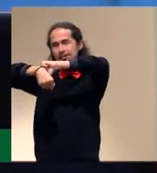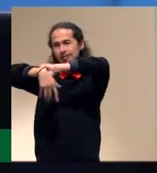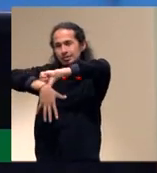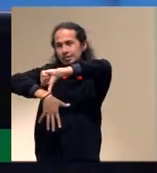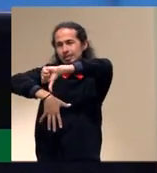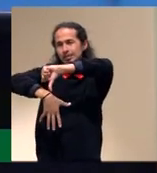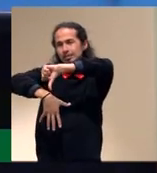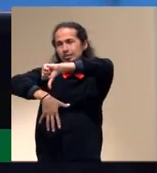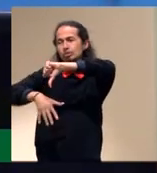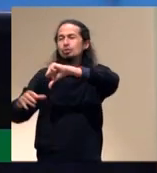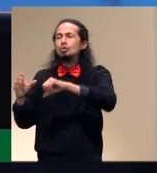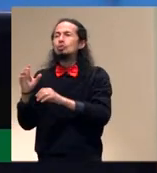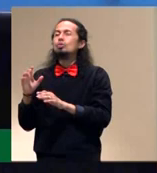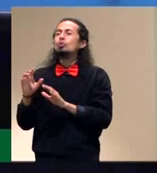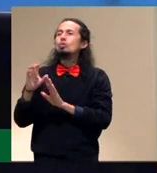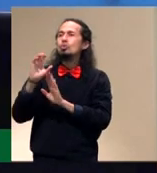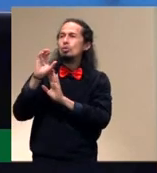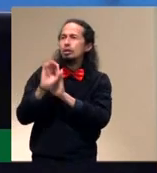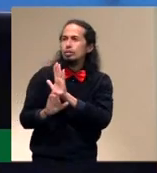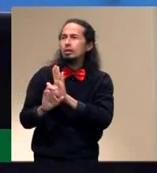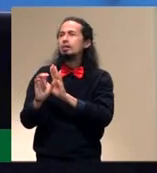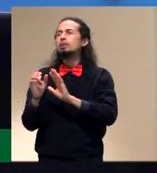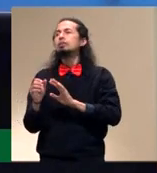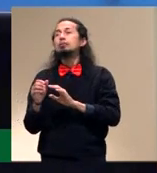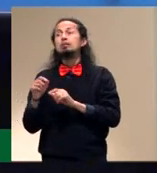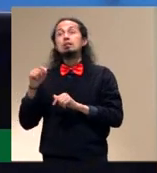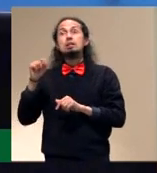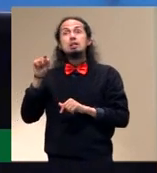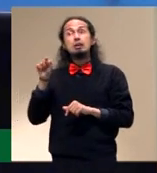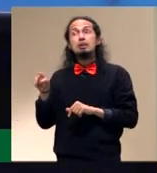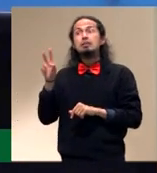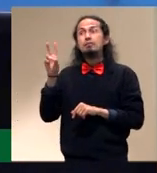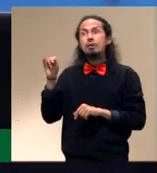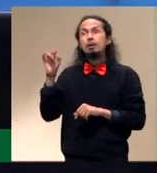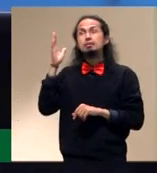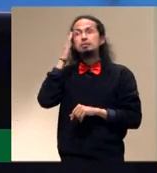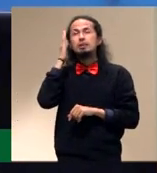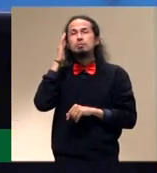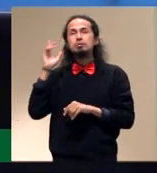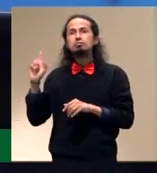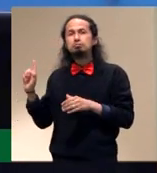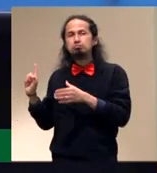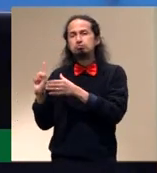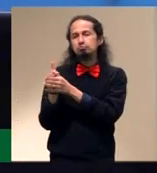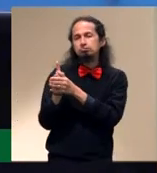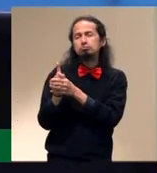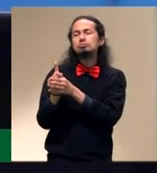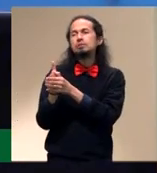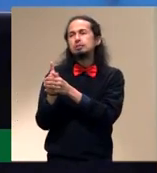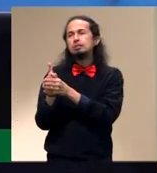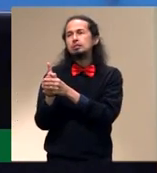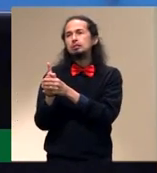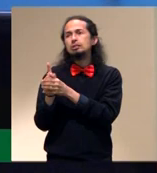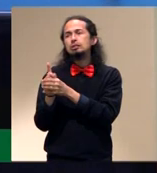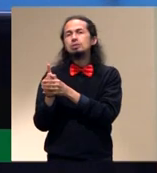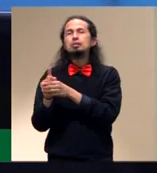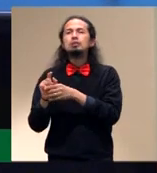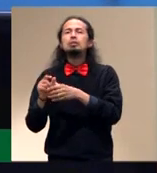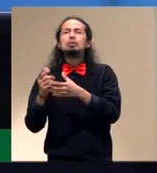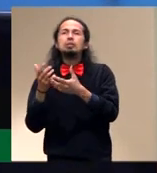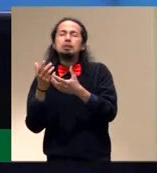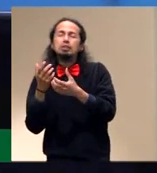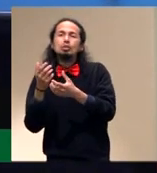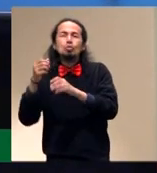saber que ele vai compor a nova reedição, né, do documento de redição do currículo, que